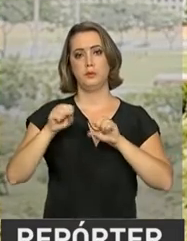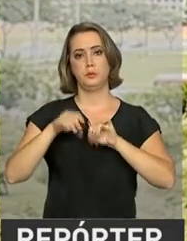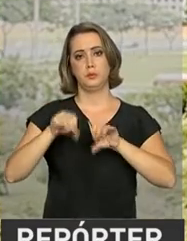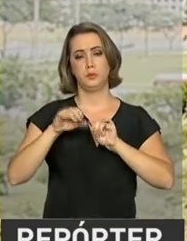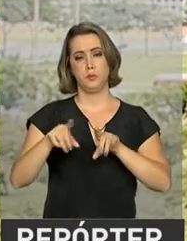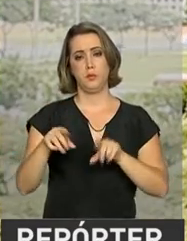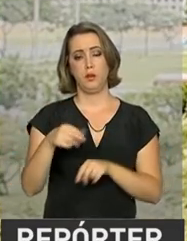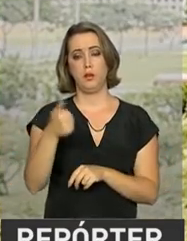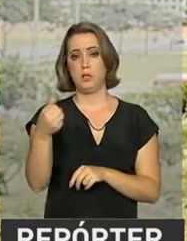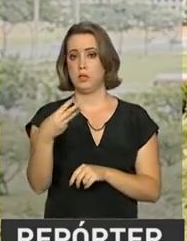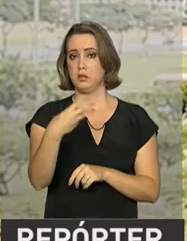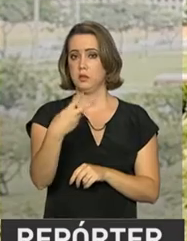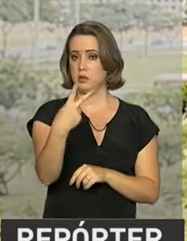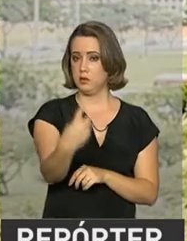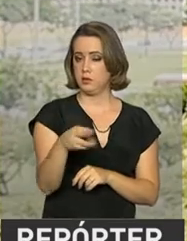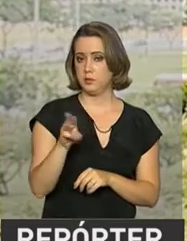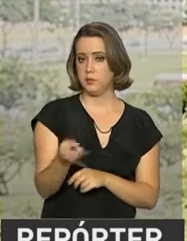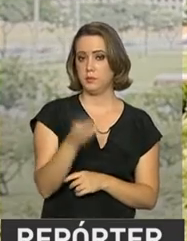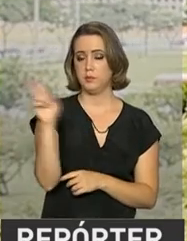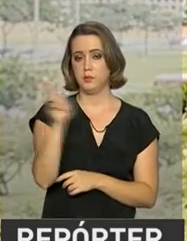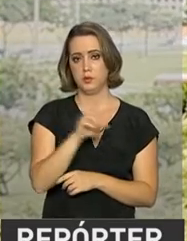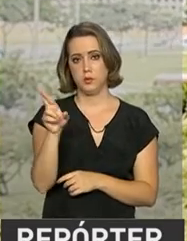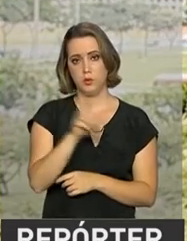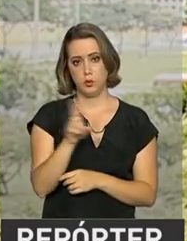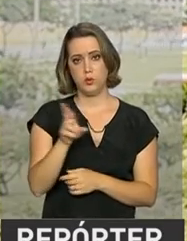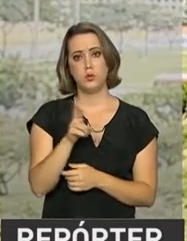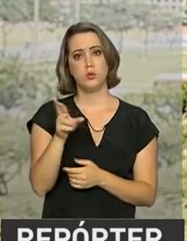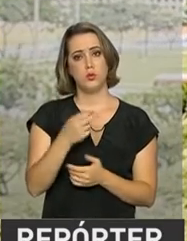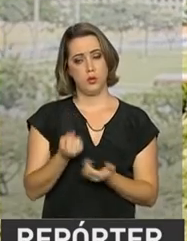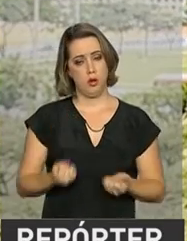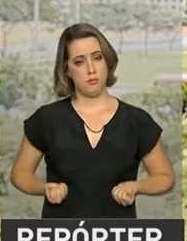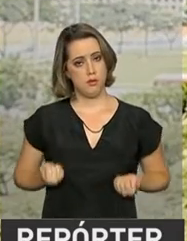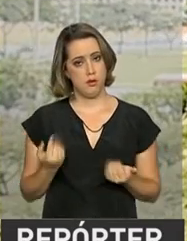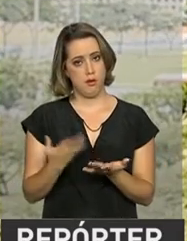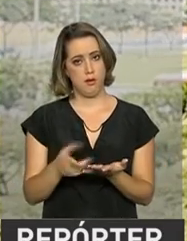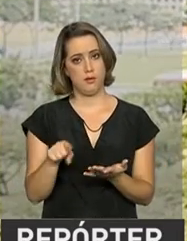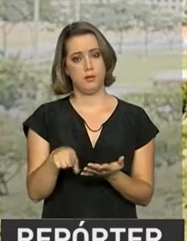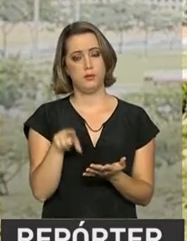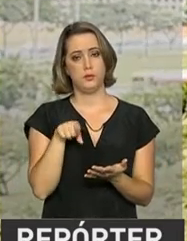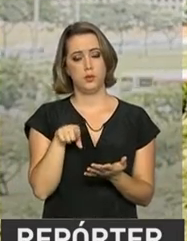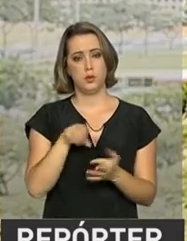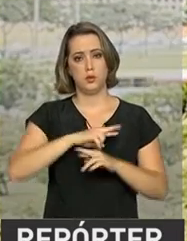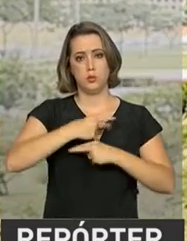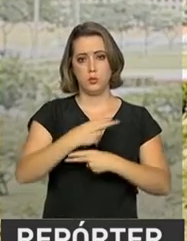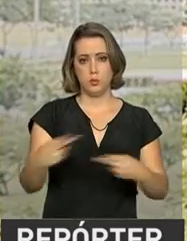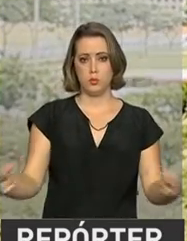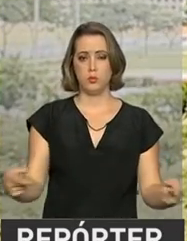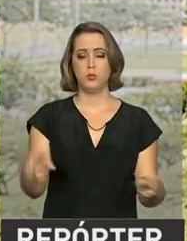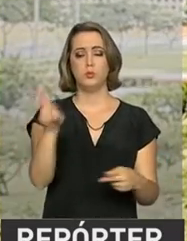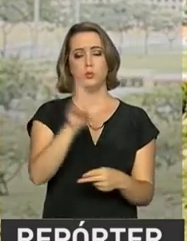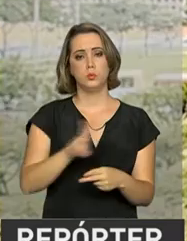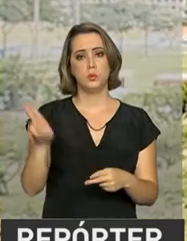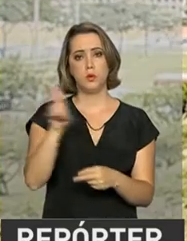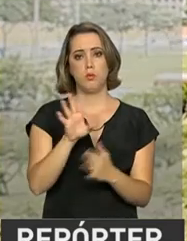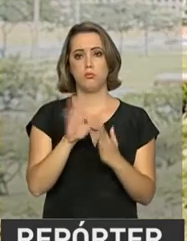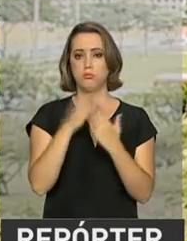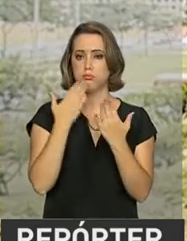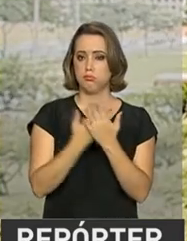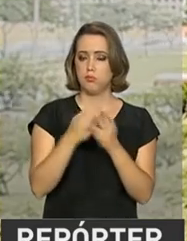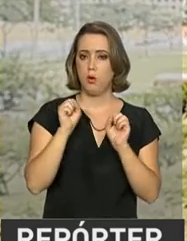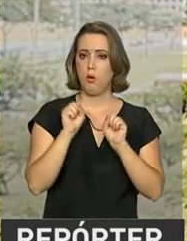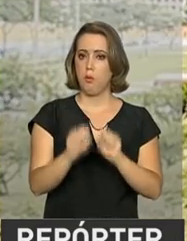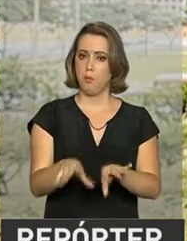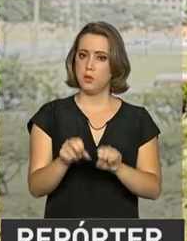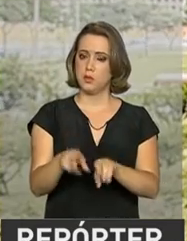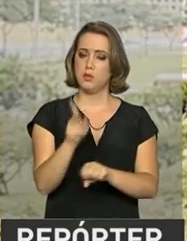milhões de reais para serem gastos com despesas de materiais didáticos pedagógicos formação de